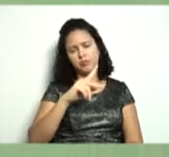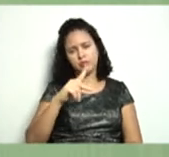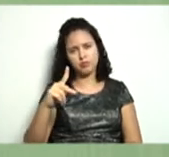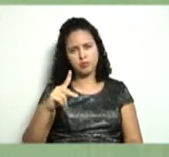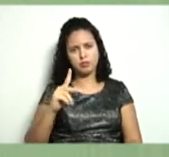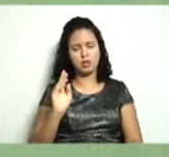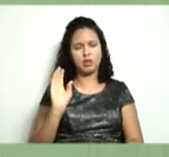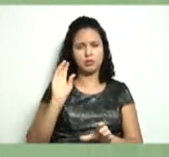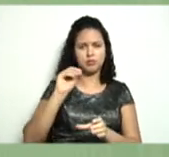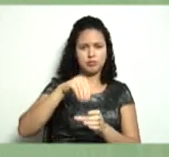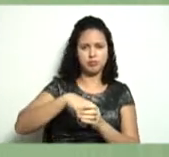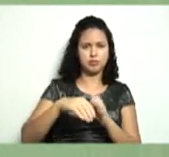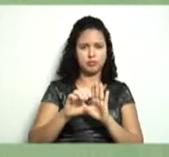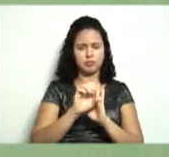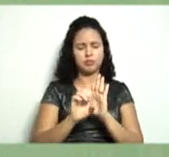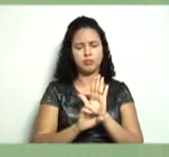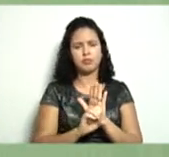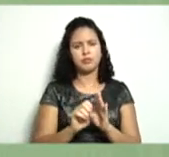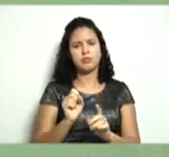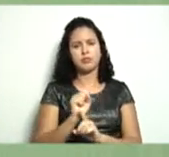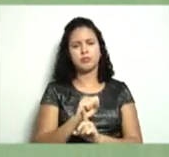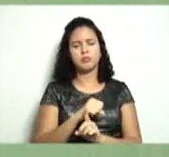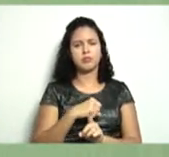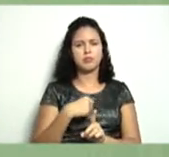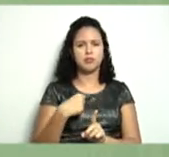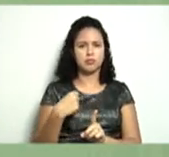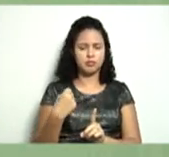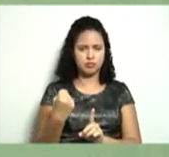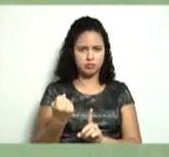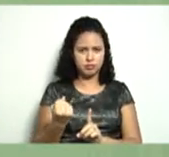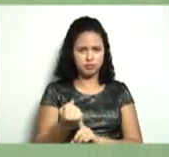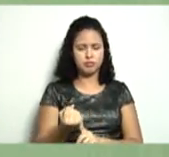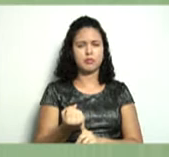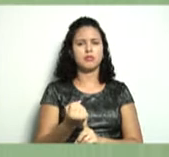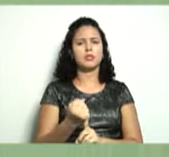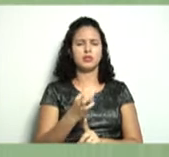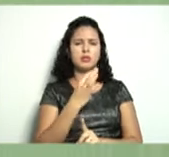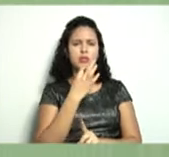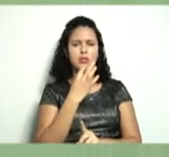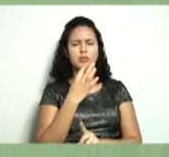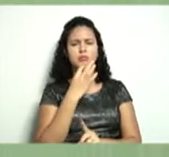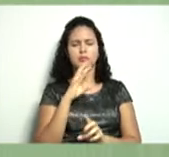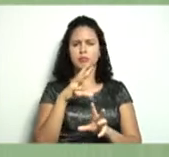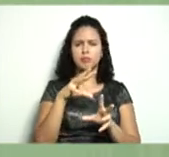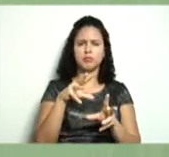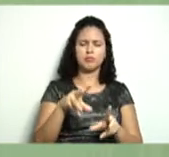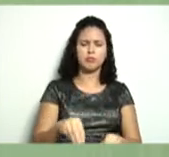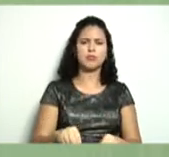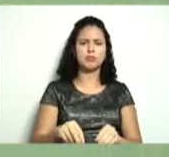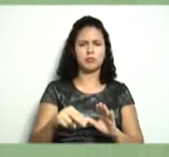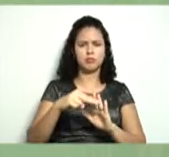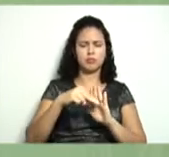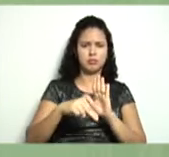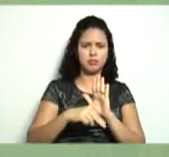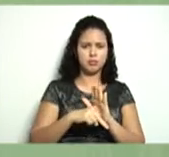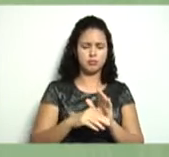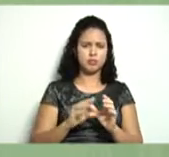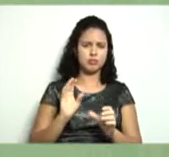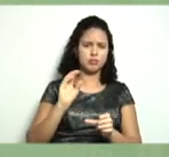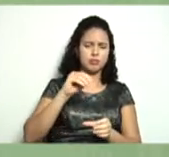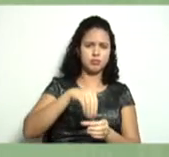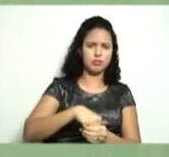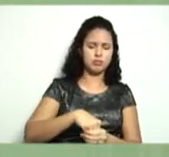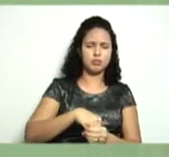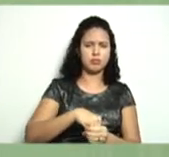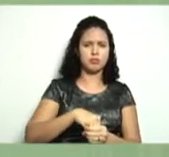do Estatuto Social que nós vamos estar conhecendo todas as normas internas